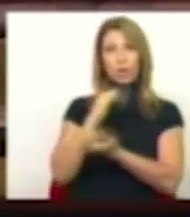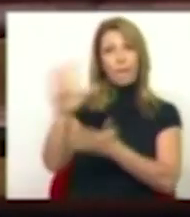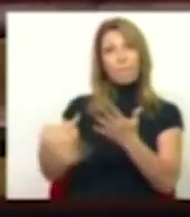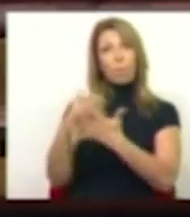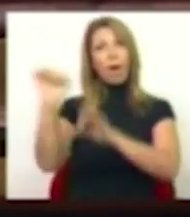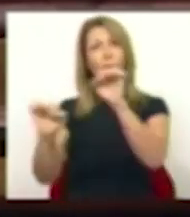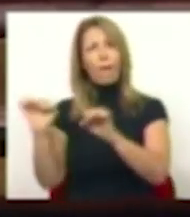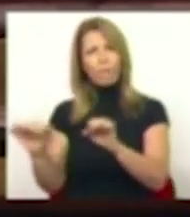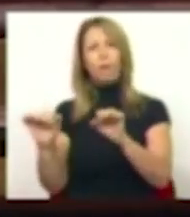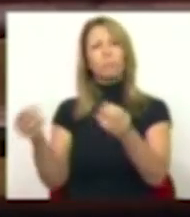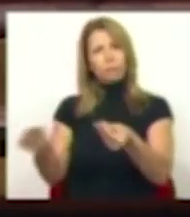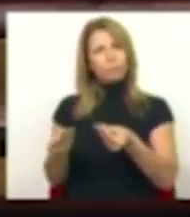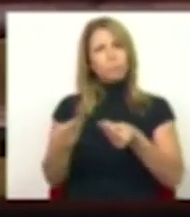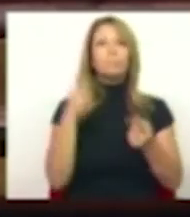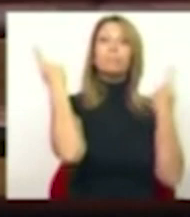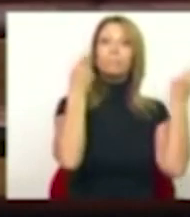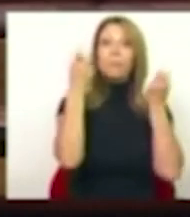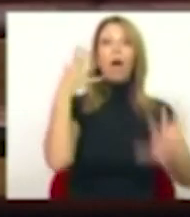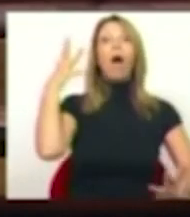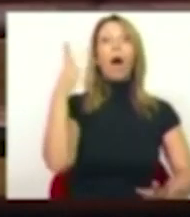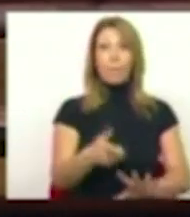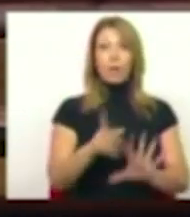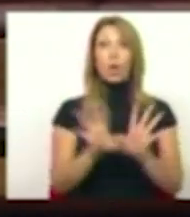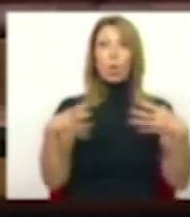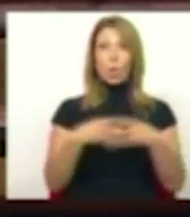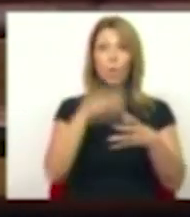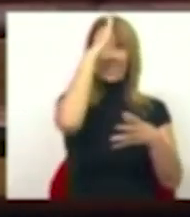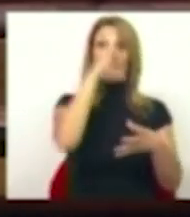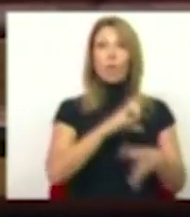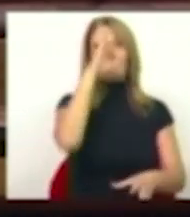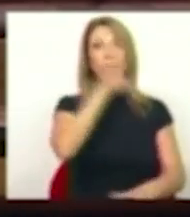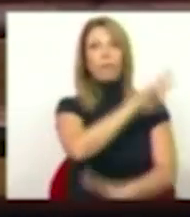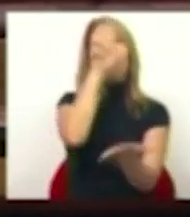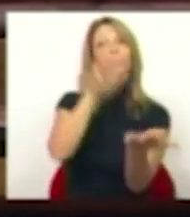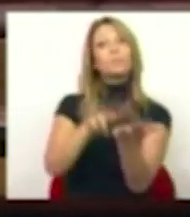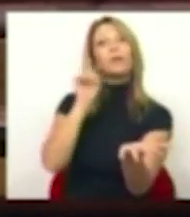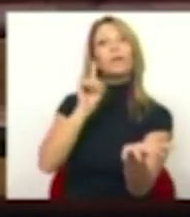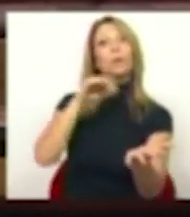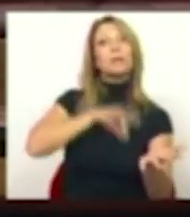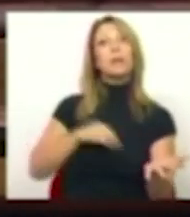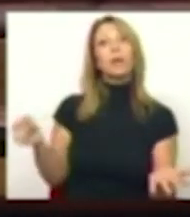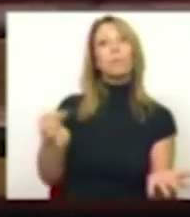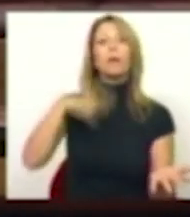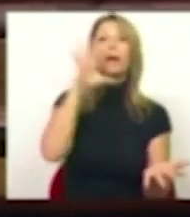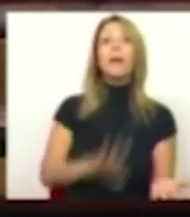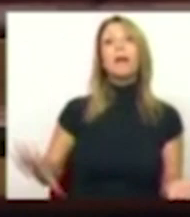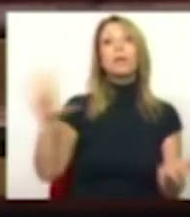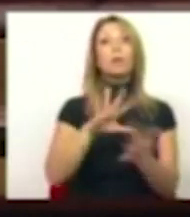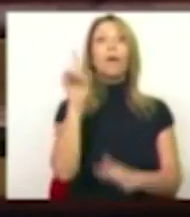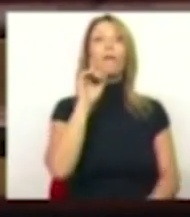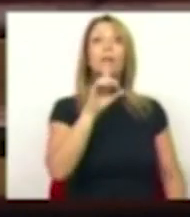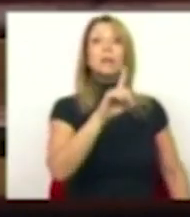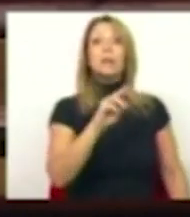o Governo irá amanhã aprovar em Conselho de Ministros o valor do salário mínimo nacional, fixando em